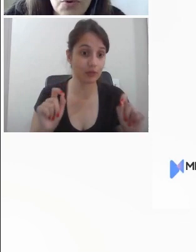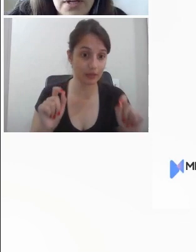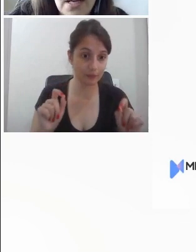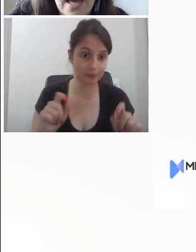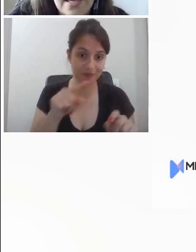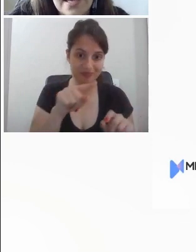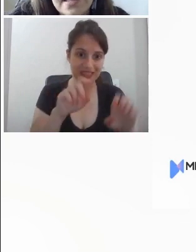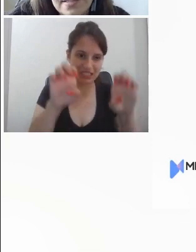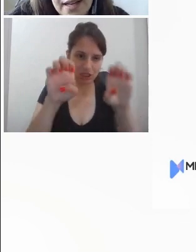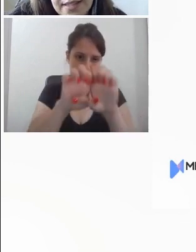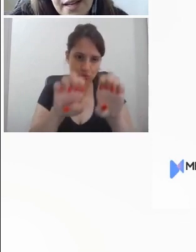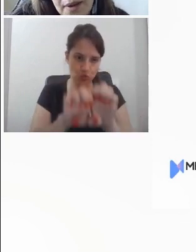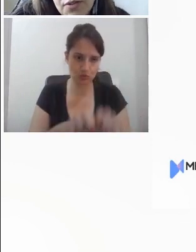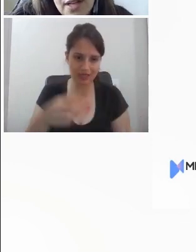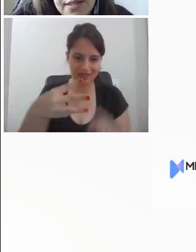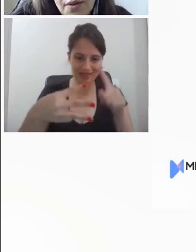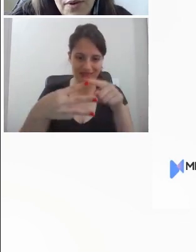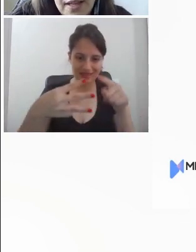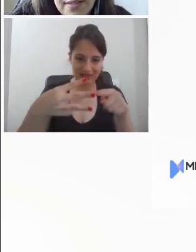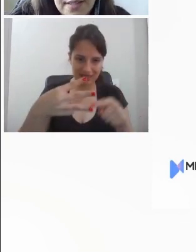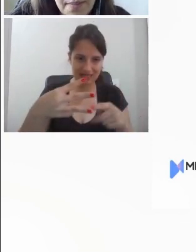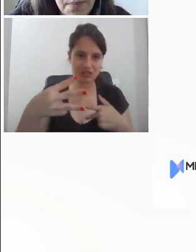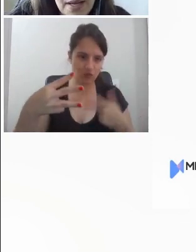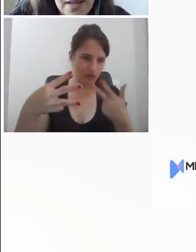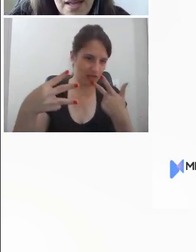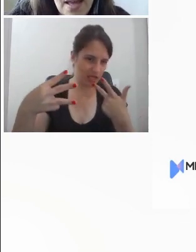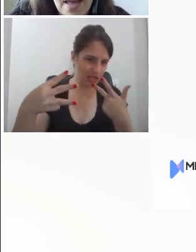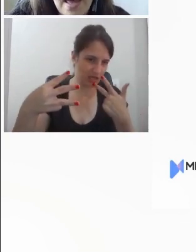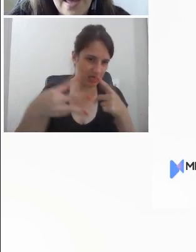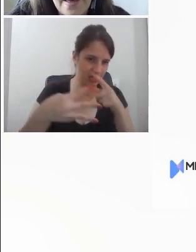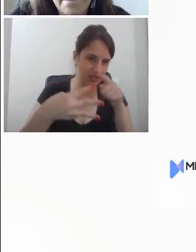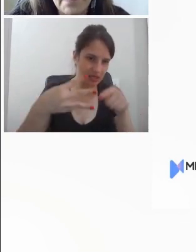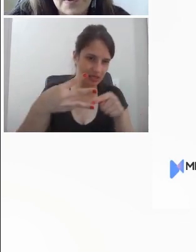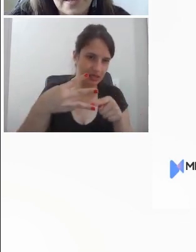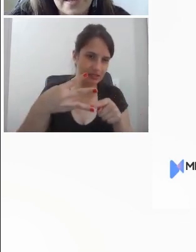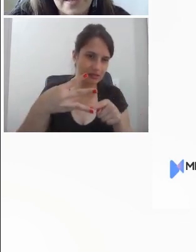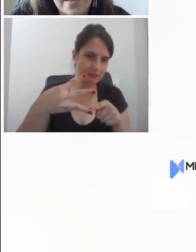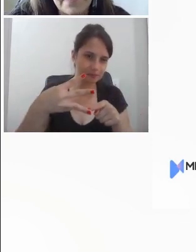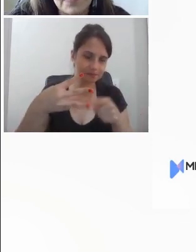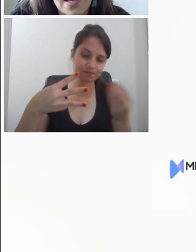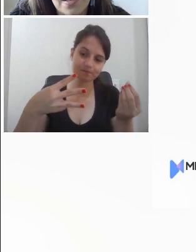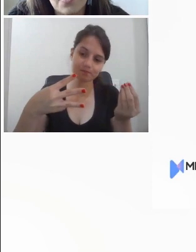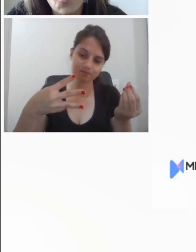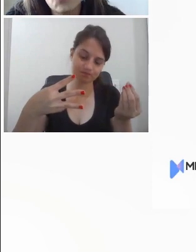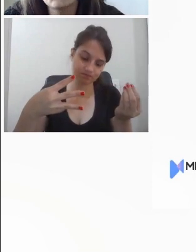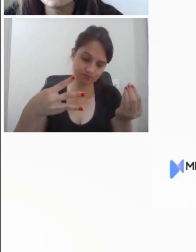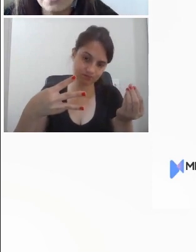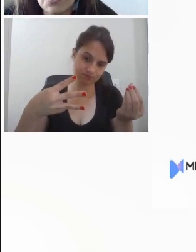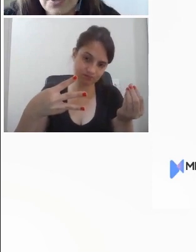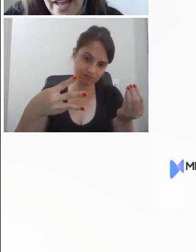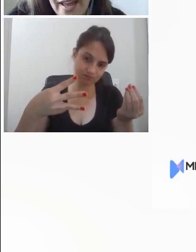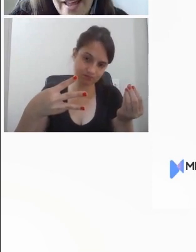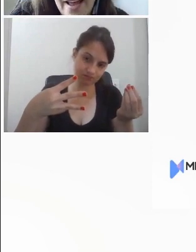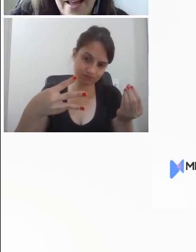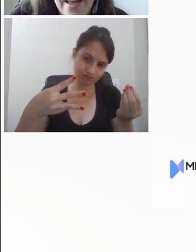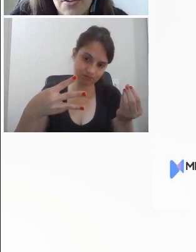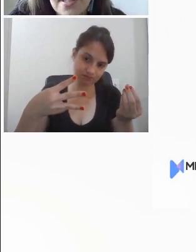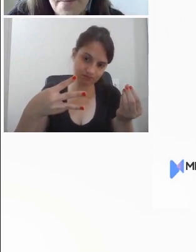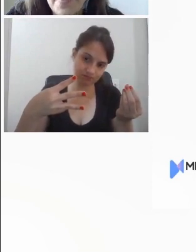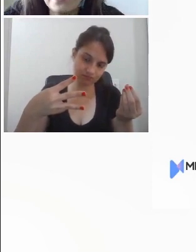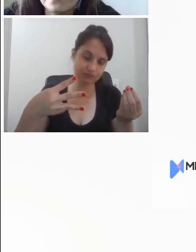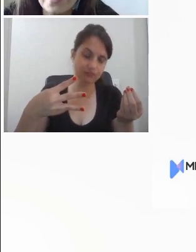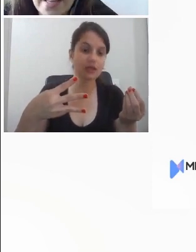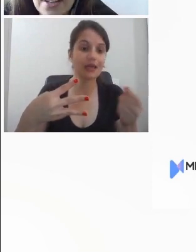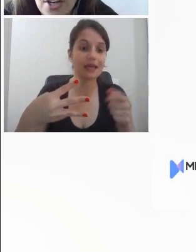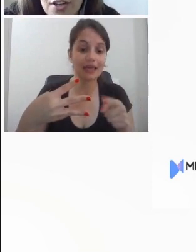resumo é que esses três elementos eles estão eh eh conduzindo né a a